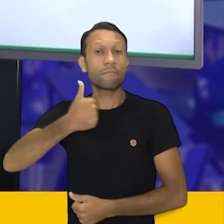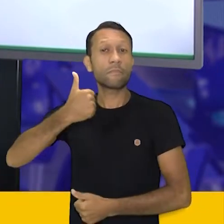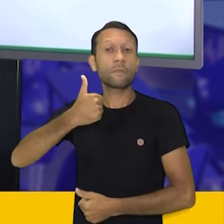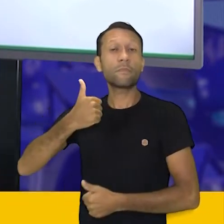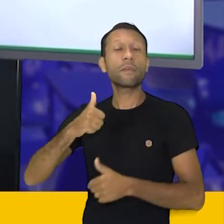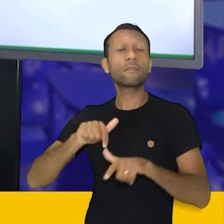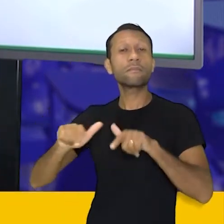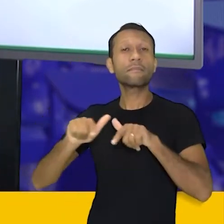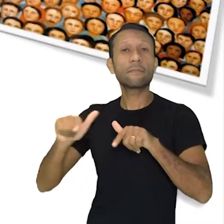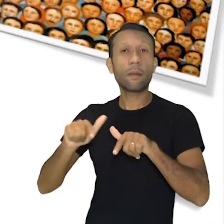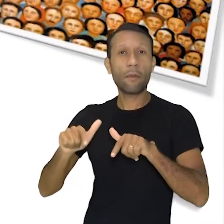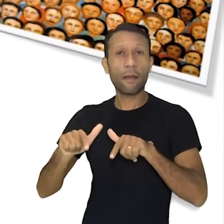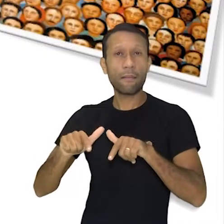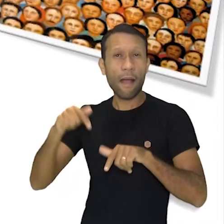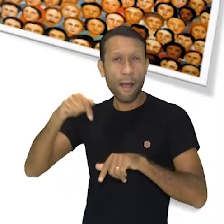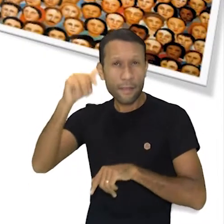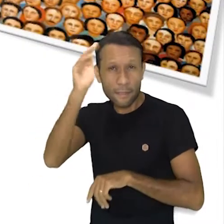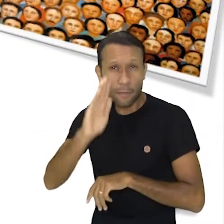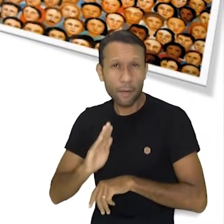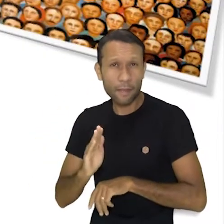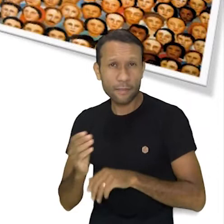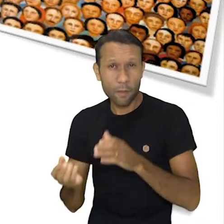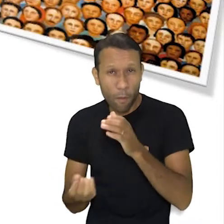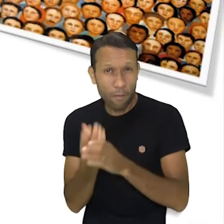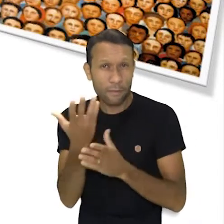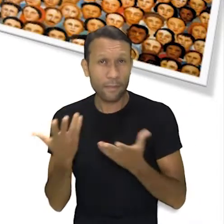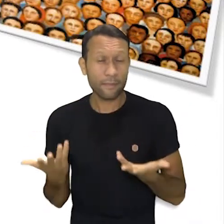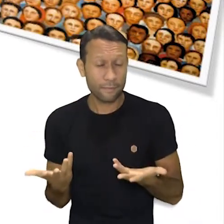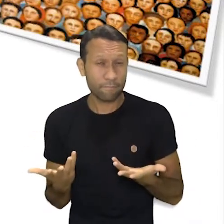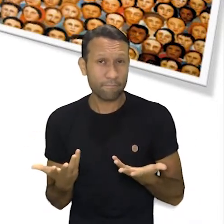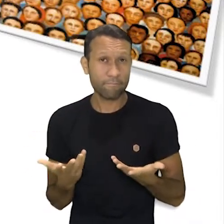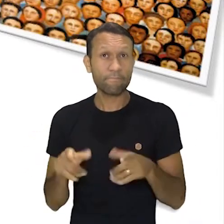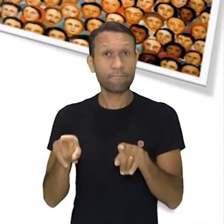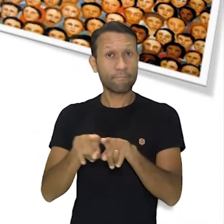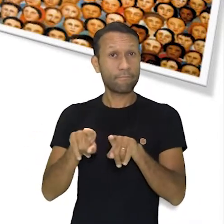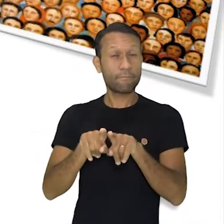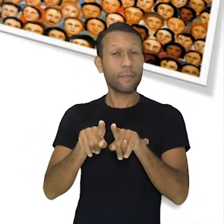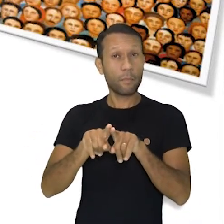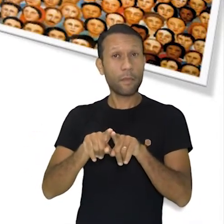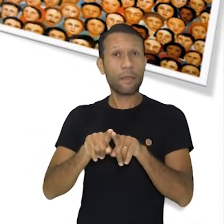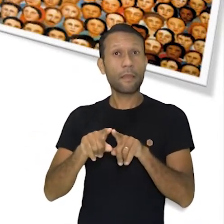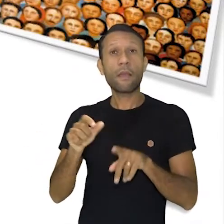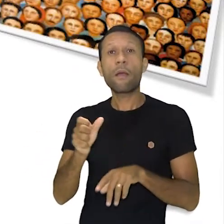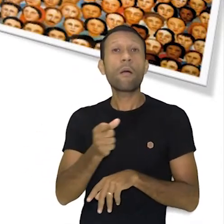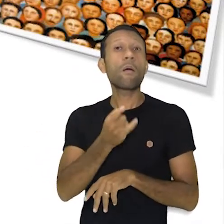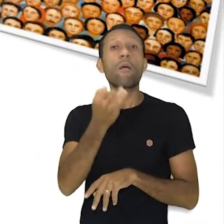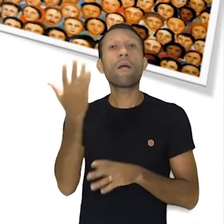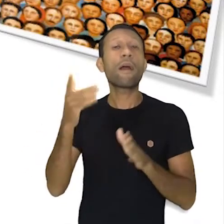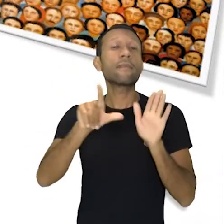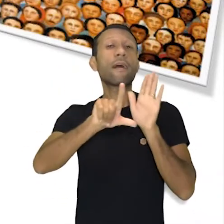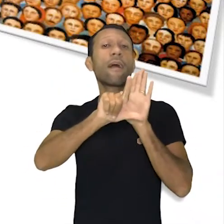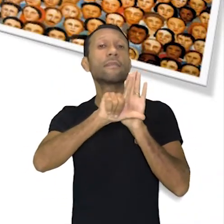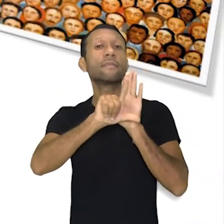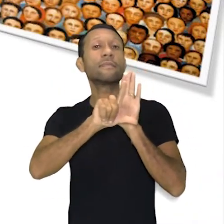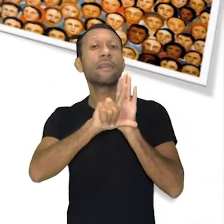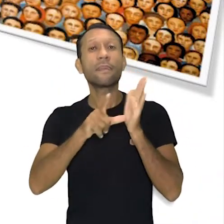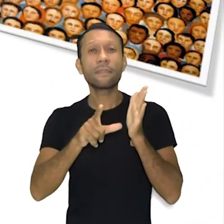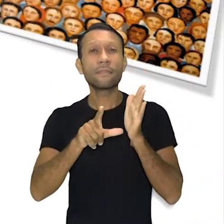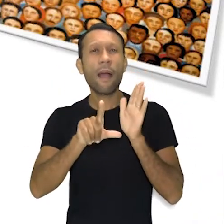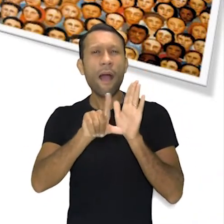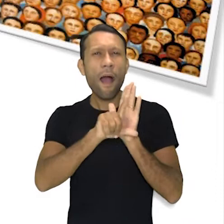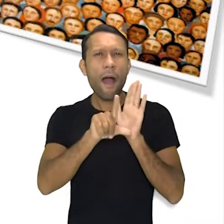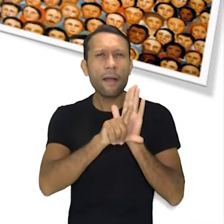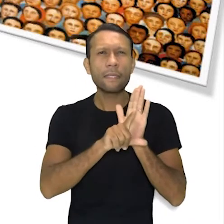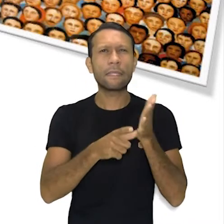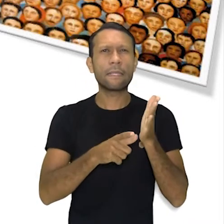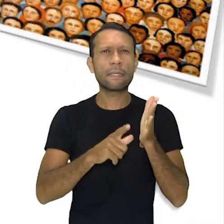isso em nosso país? Depois, quais são as principais leis? Né? Você pode colocar isso na sua pesquisa também. Quais